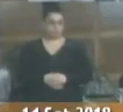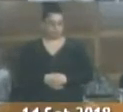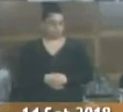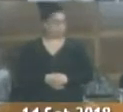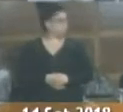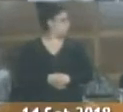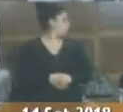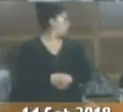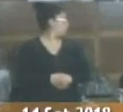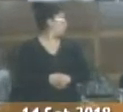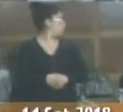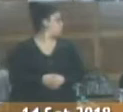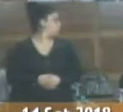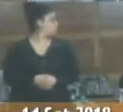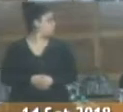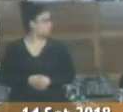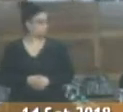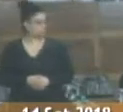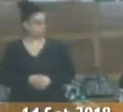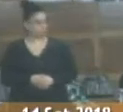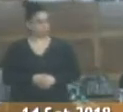Não?